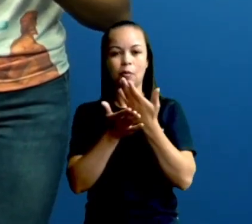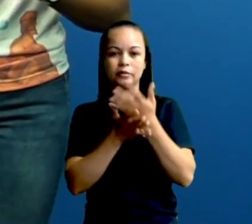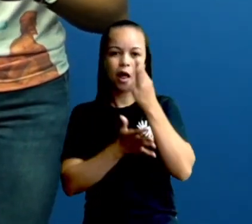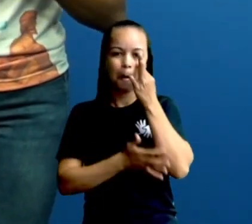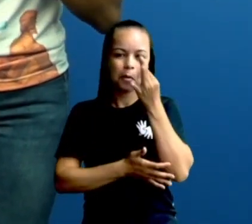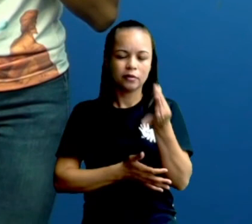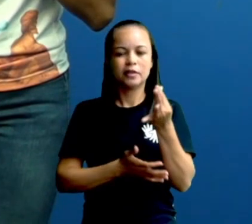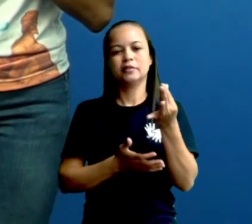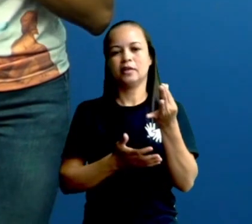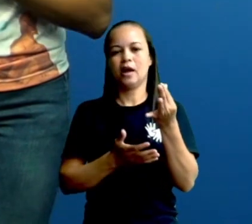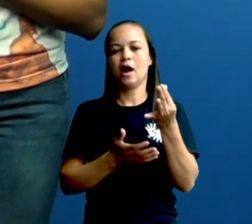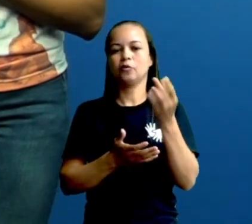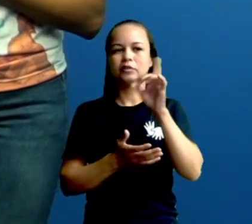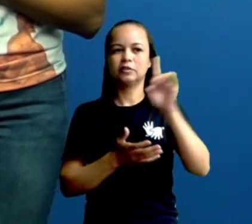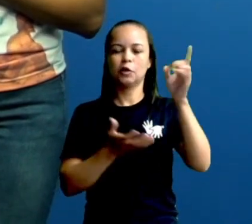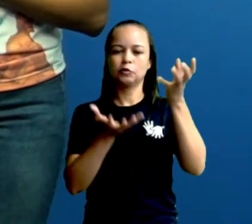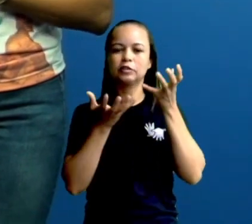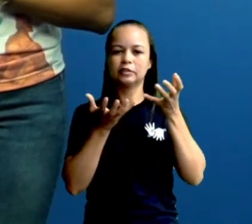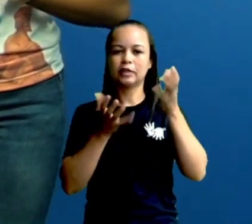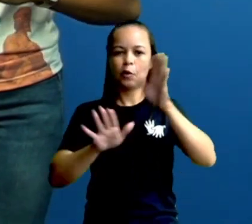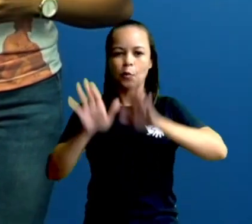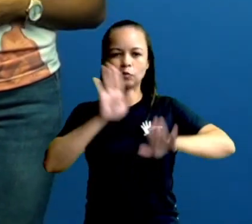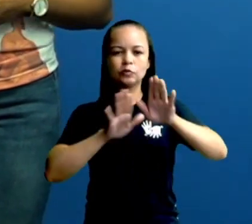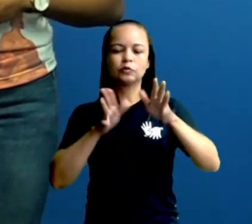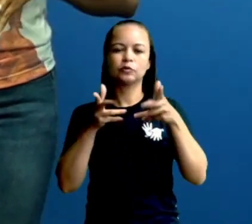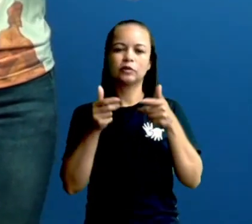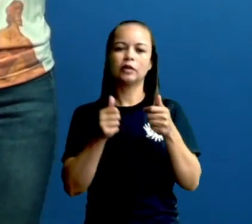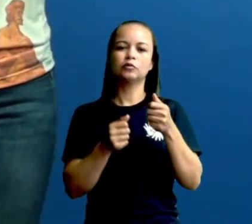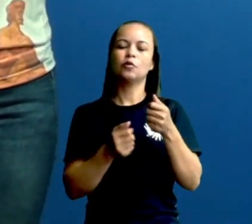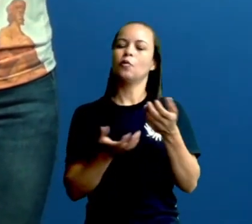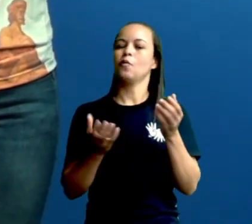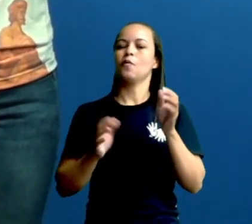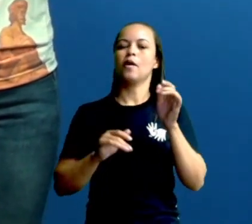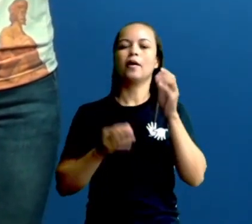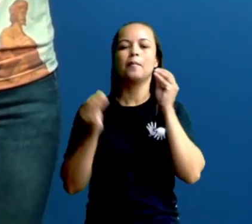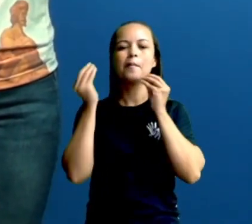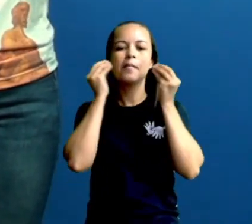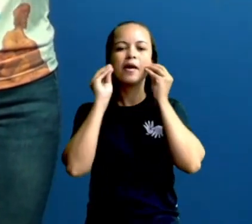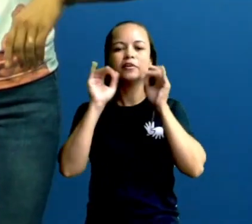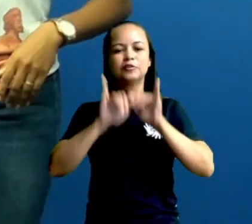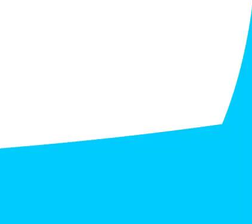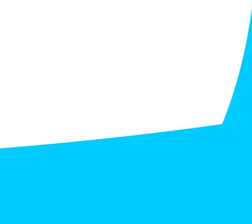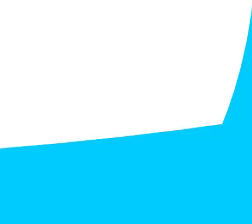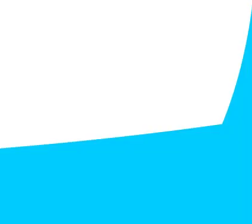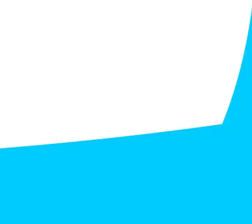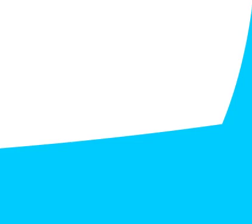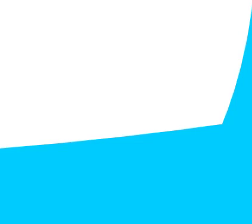todo mundo bem cuidado, certo? Beijo no coração, bye bye!